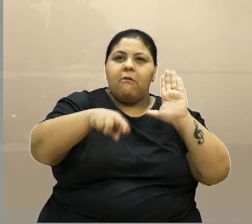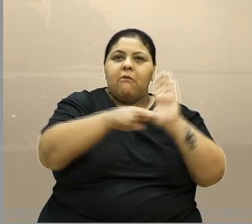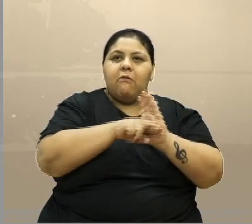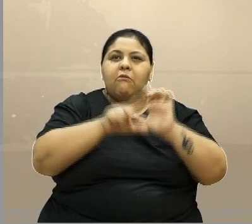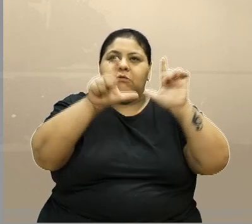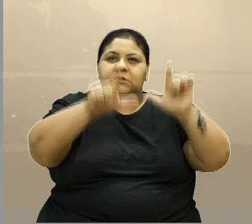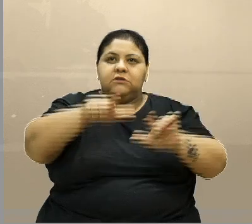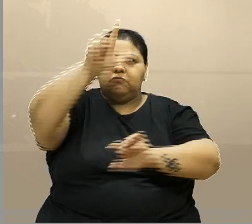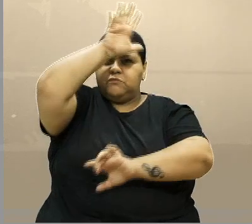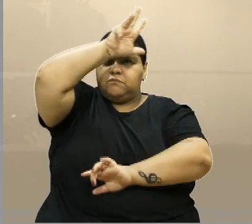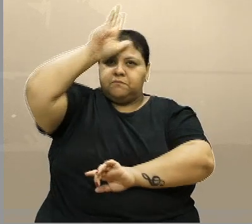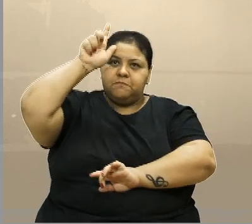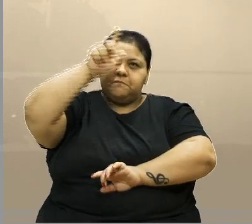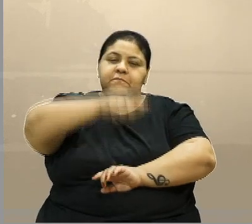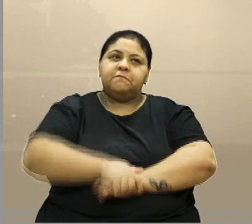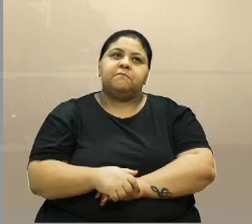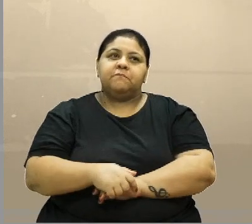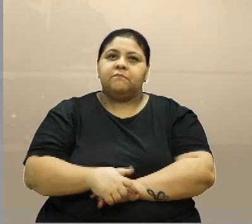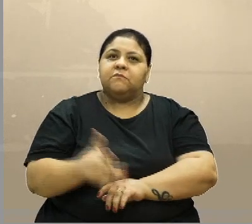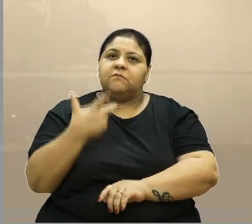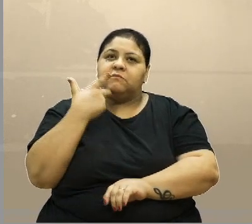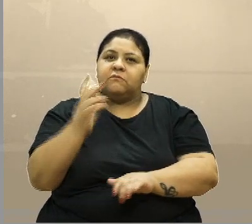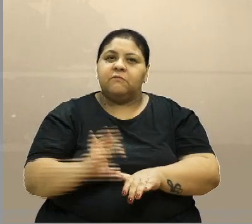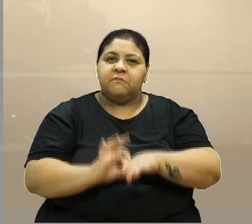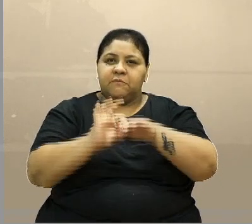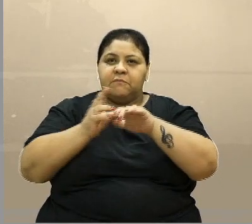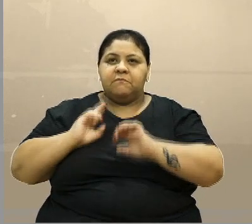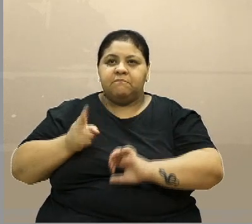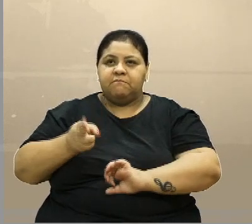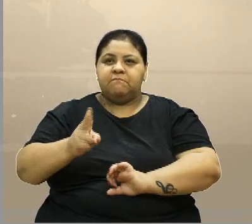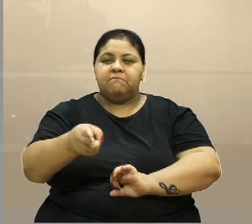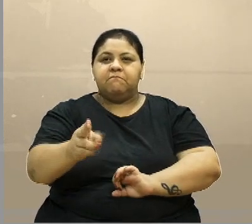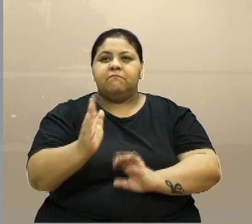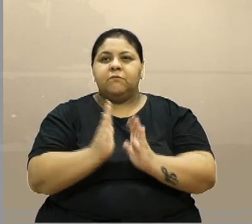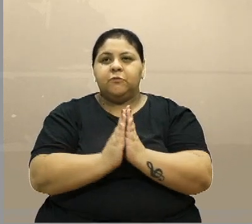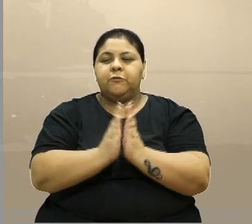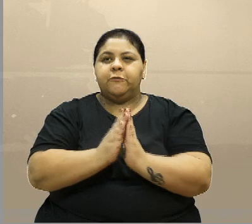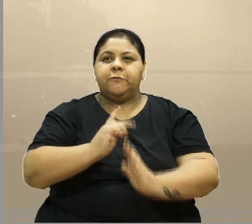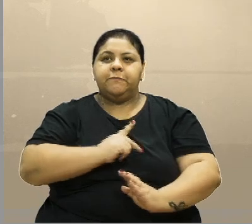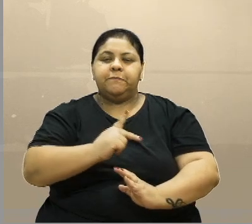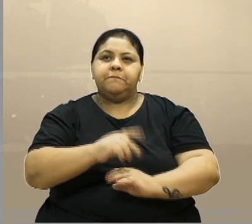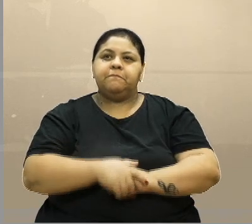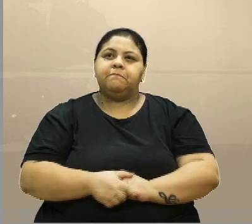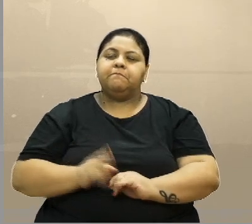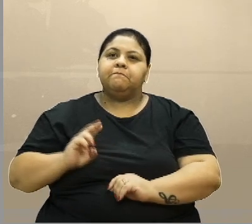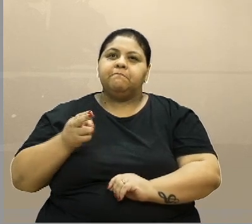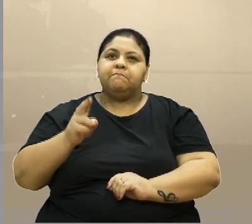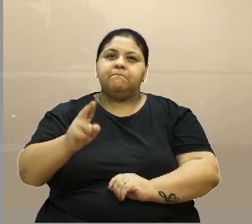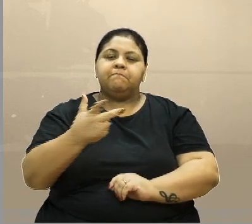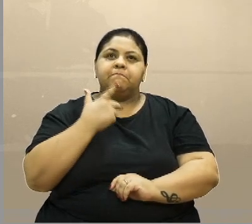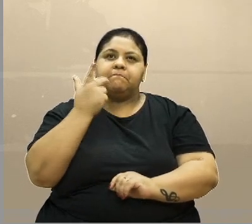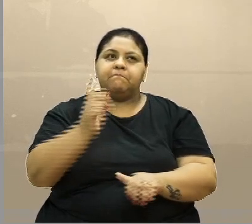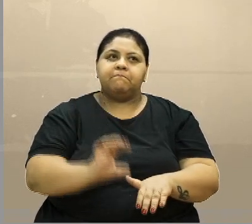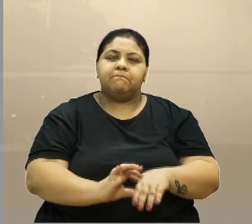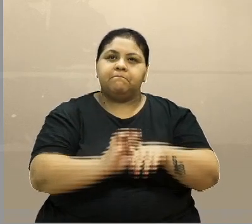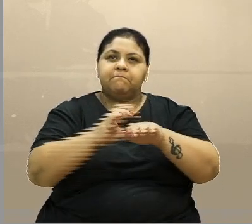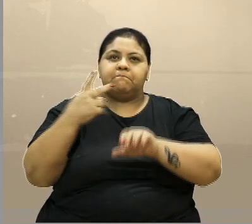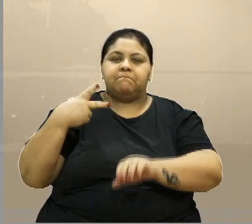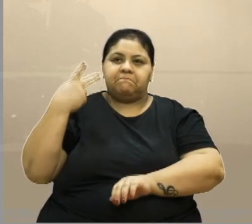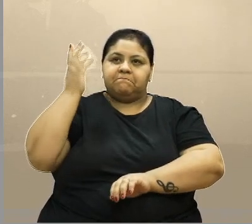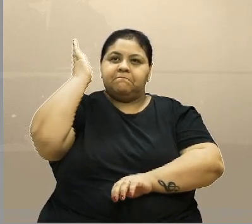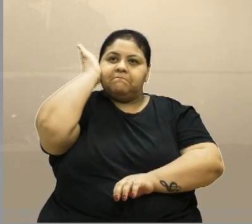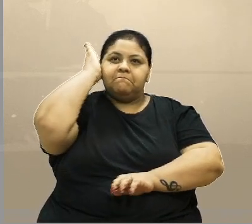passar. Uma declaração de líder para continuar na sequência, senhora presidente. Segue em declaração de líder, vereador